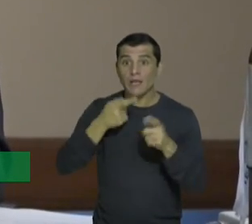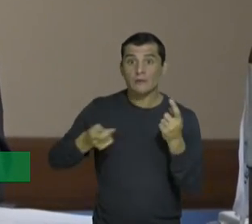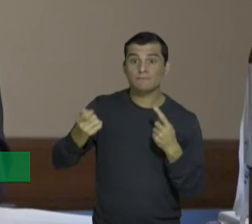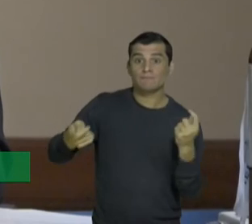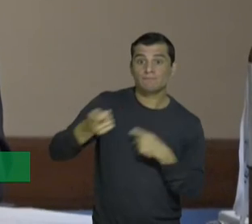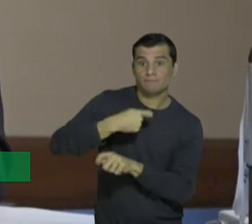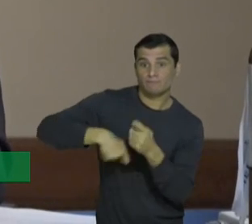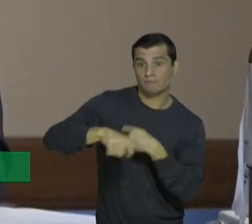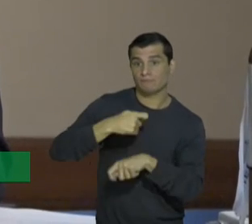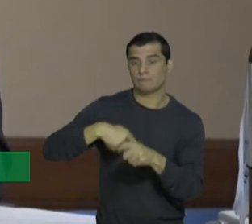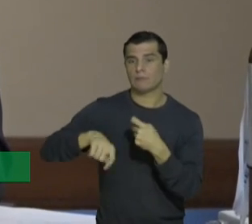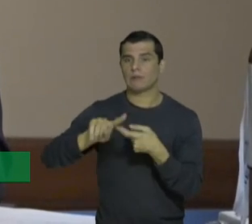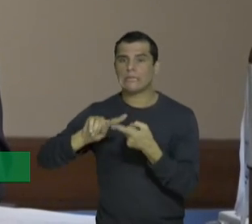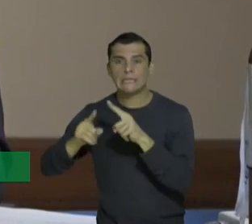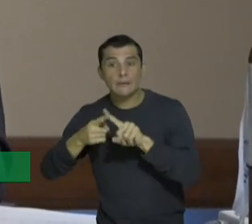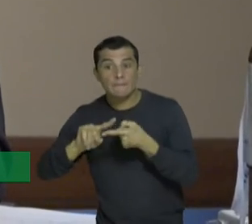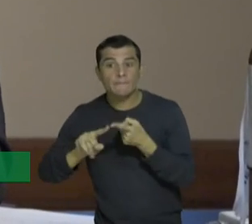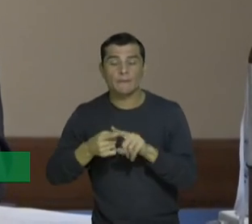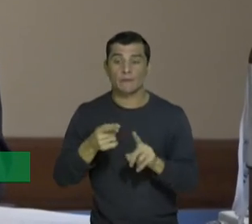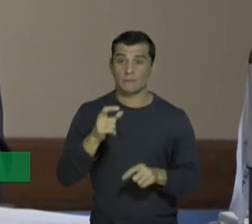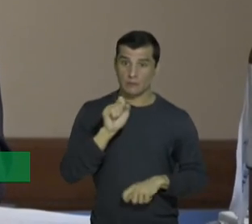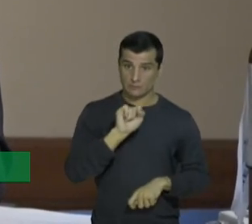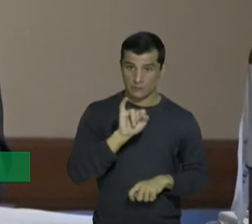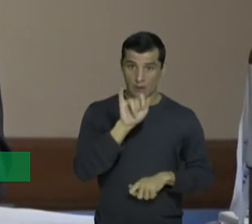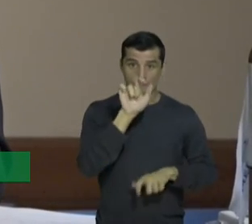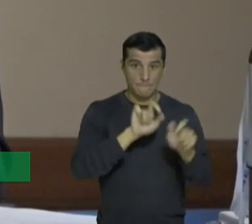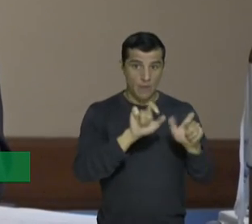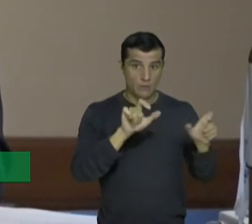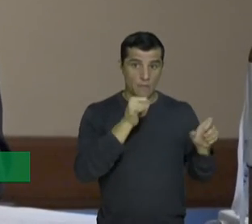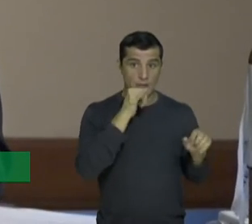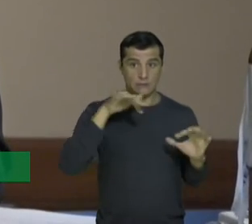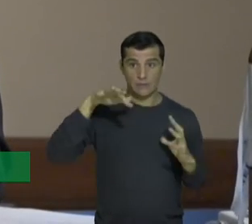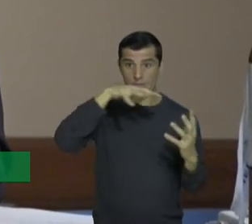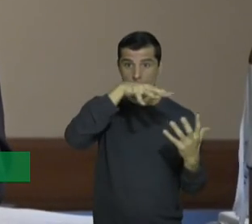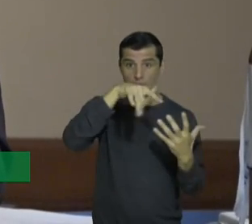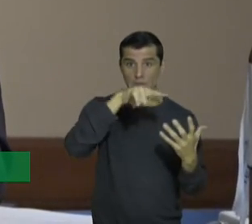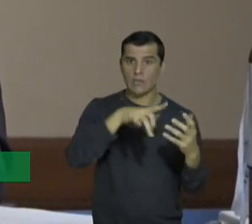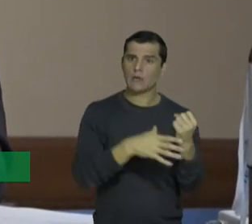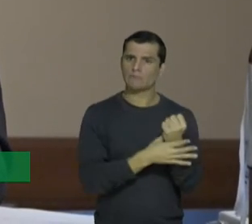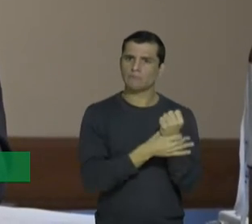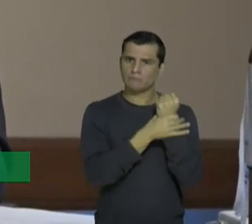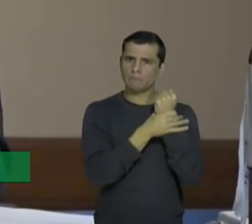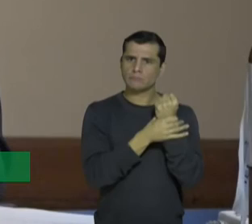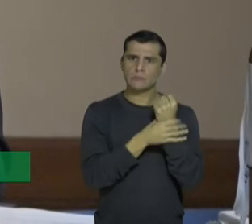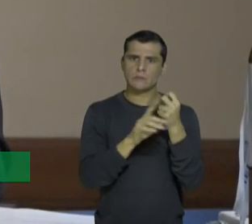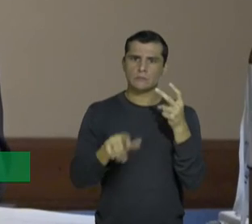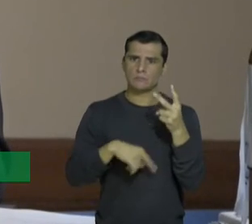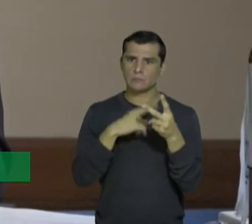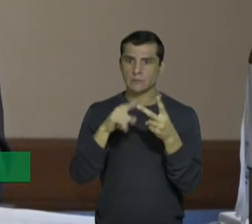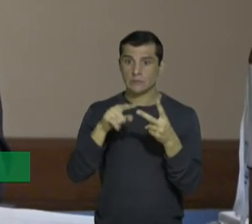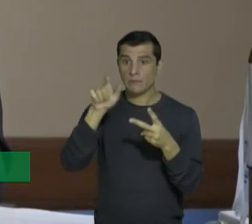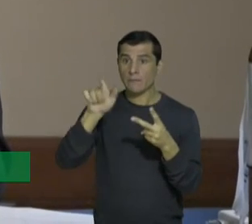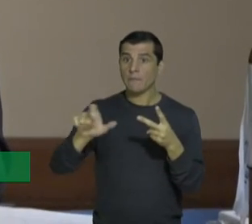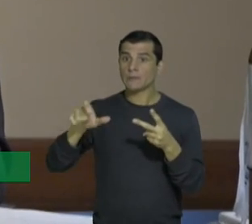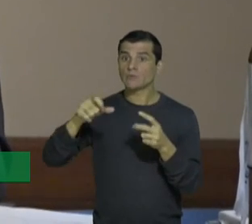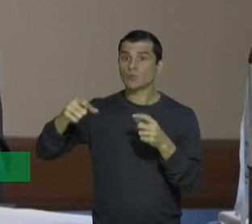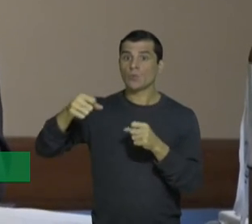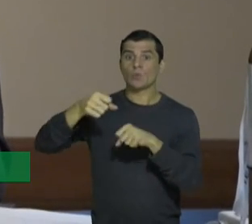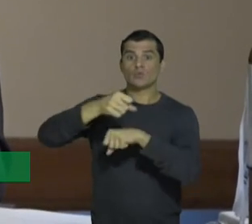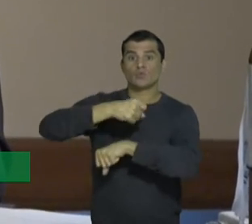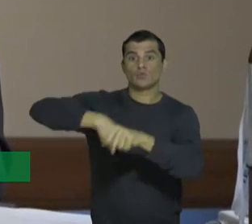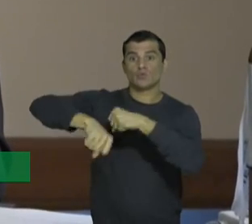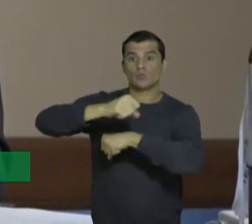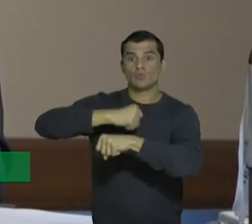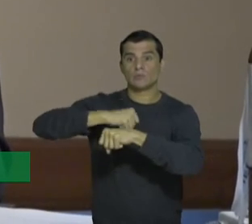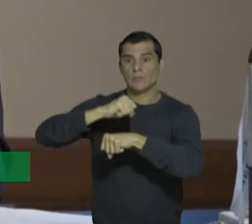a gente ter pessoas o planeta como uma preservação a questão de ter sustentabilidade de